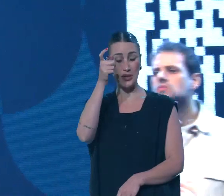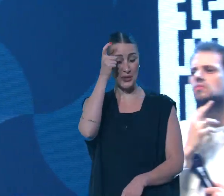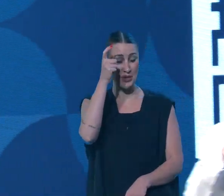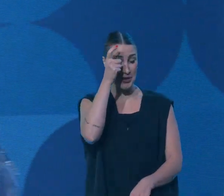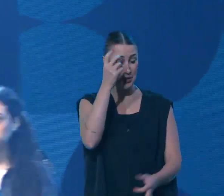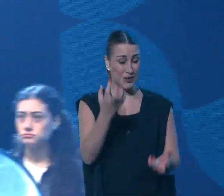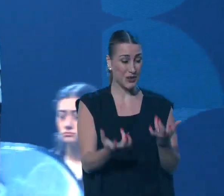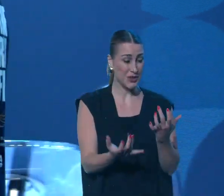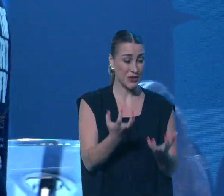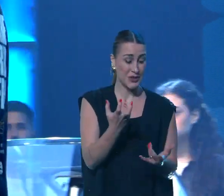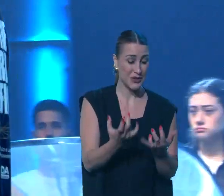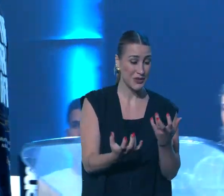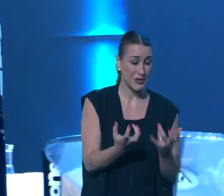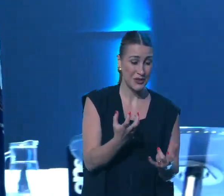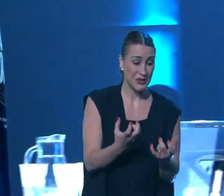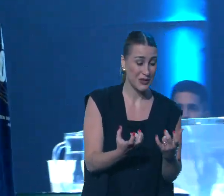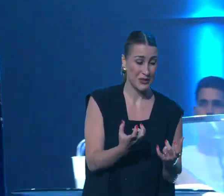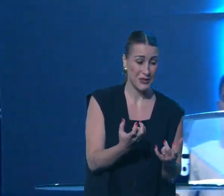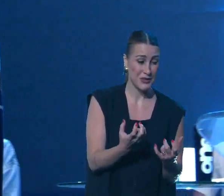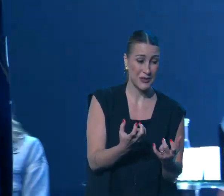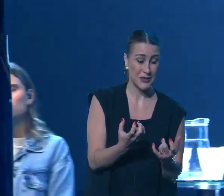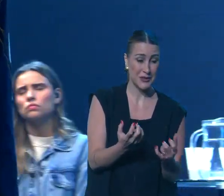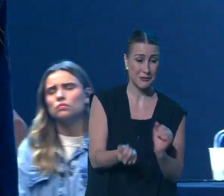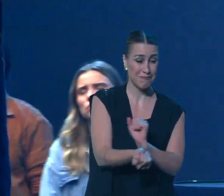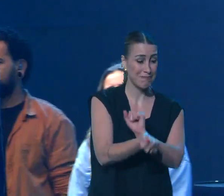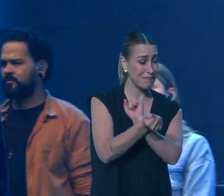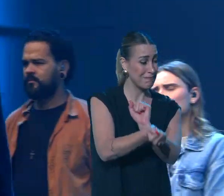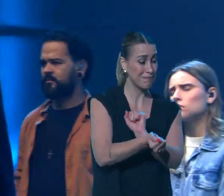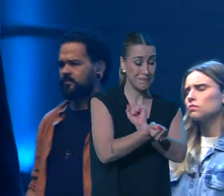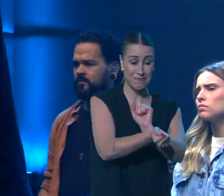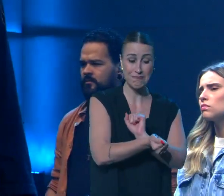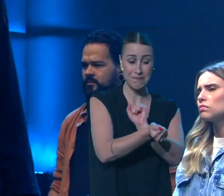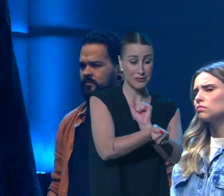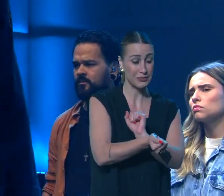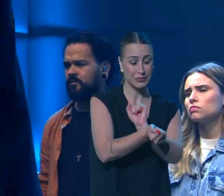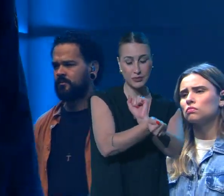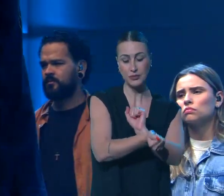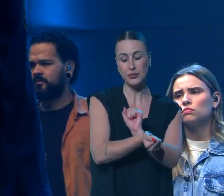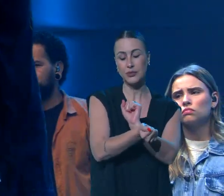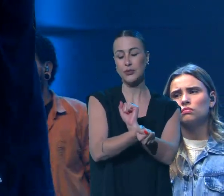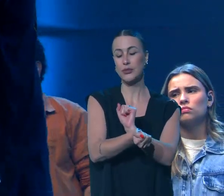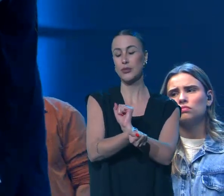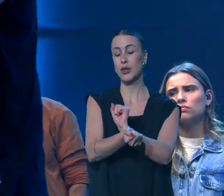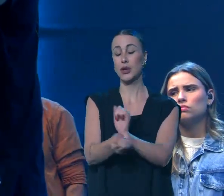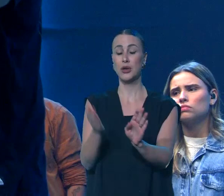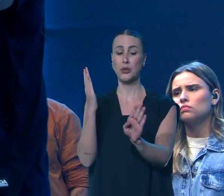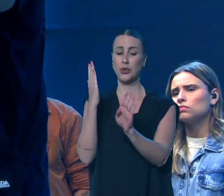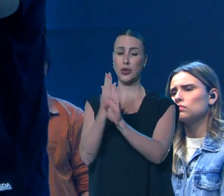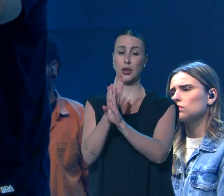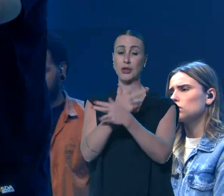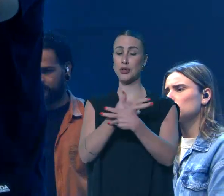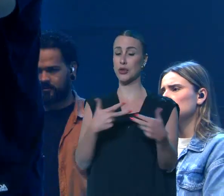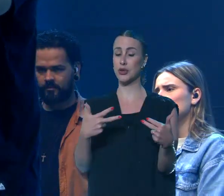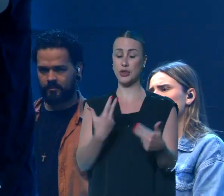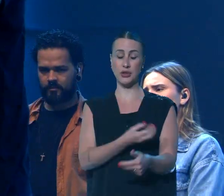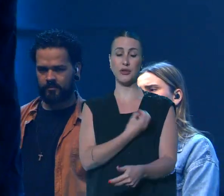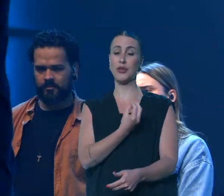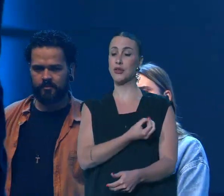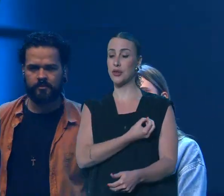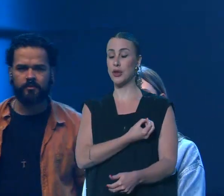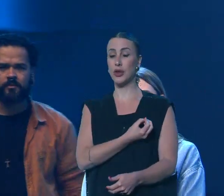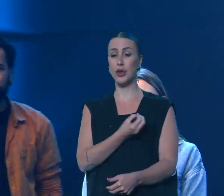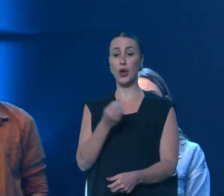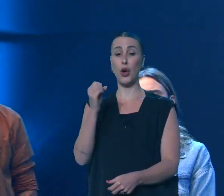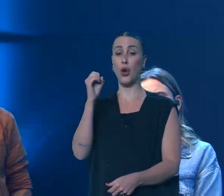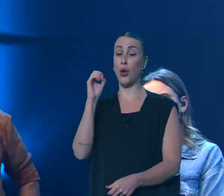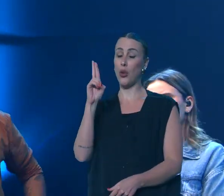passado, de coisas obscuras que viveram ou sofreram. A cena que eu vejo agora, Deus, são de cadeias